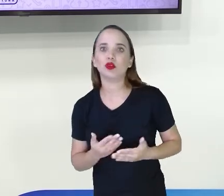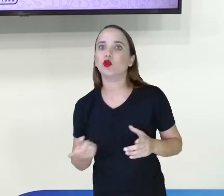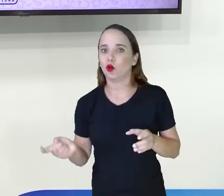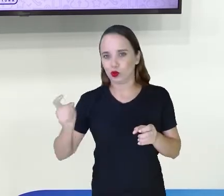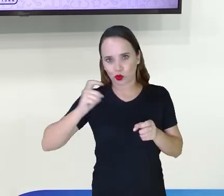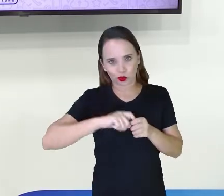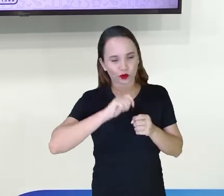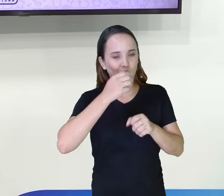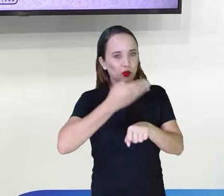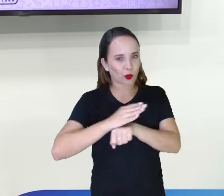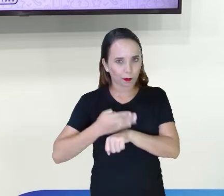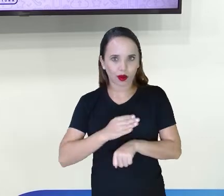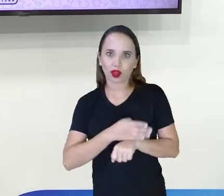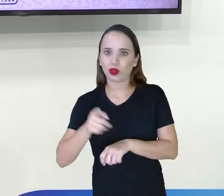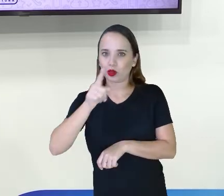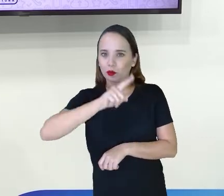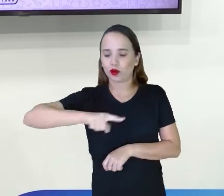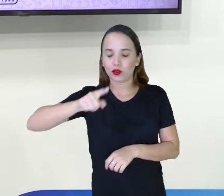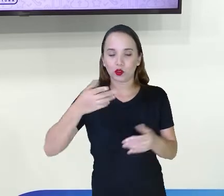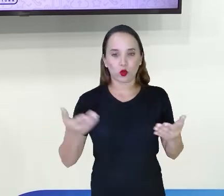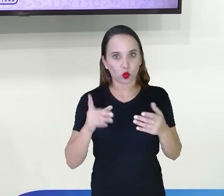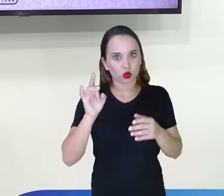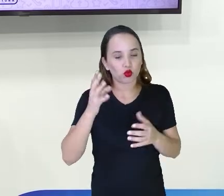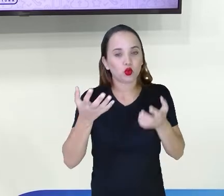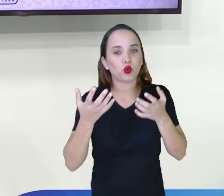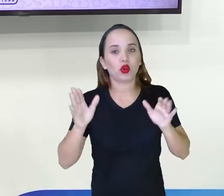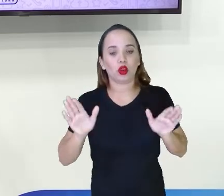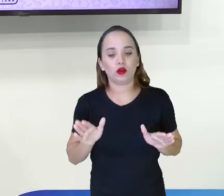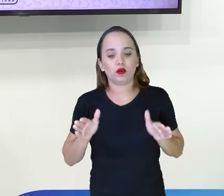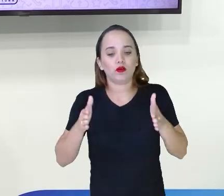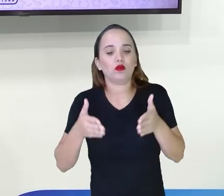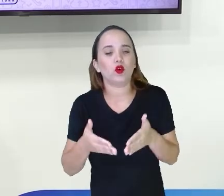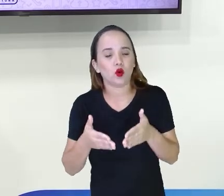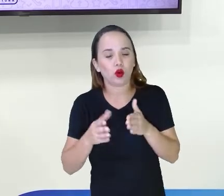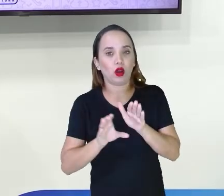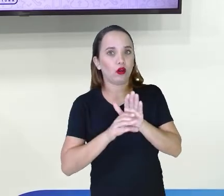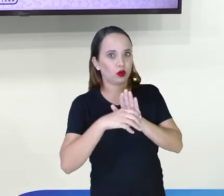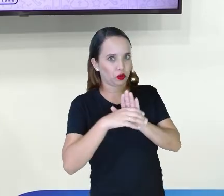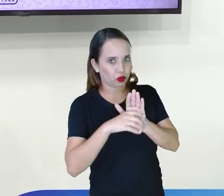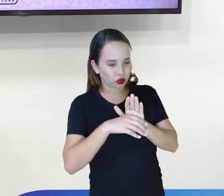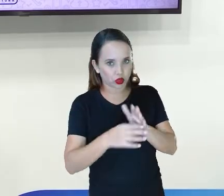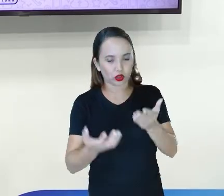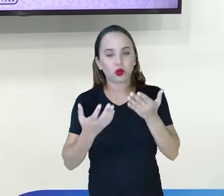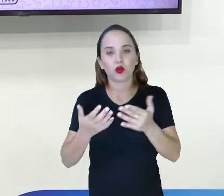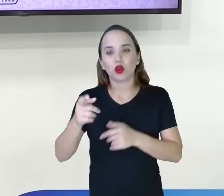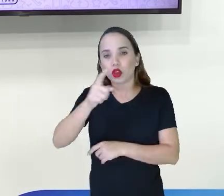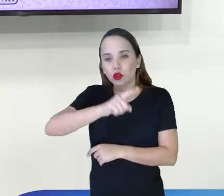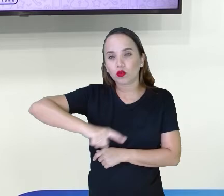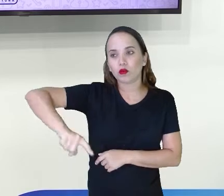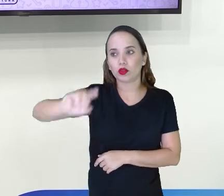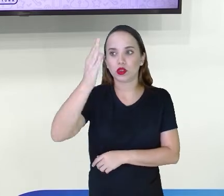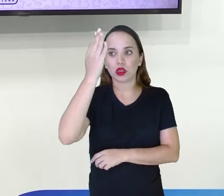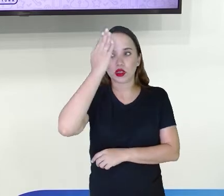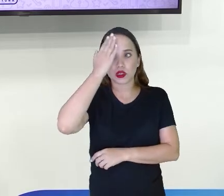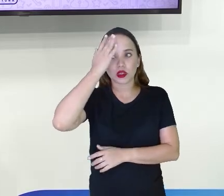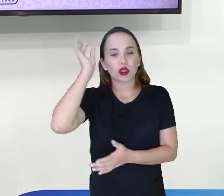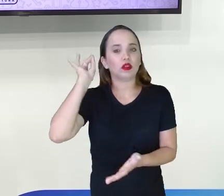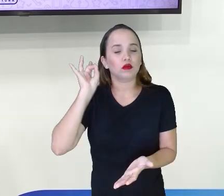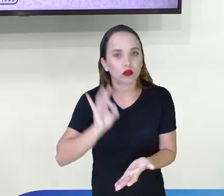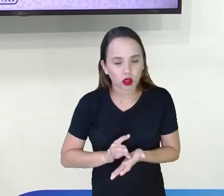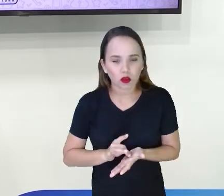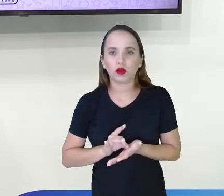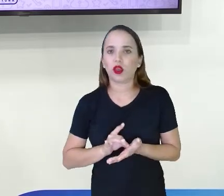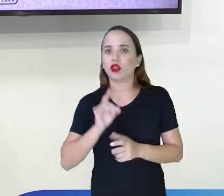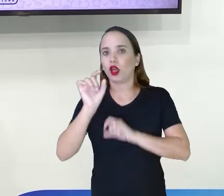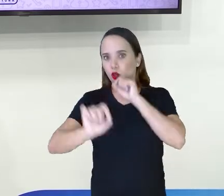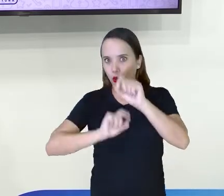atividades com vocês. Hoje realmente eu quero focar na parte conceitual. Eu quero que vocês entendam de fato o